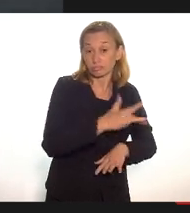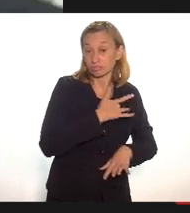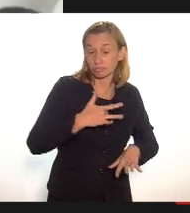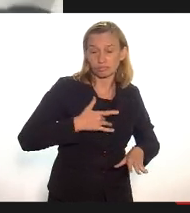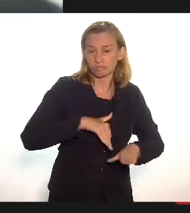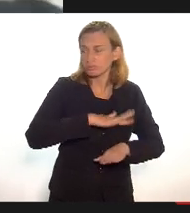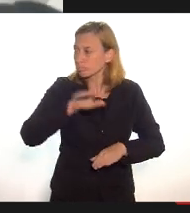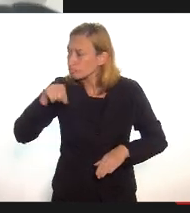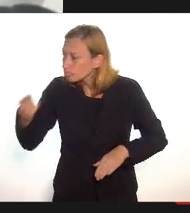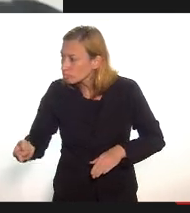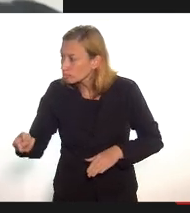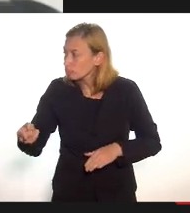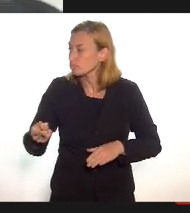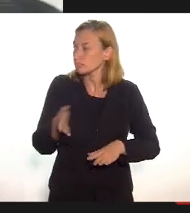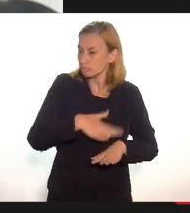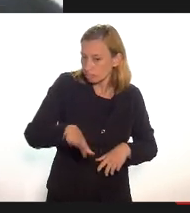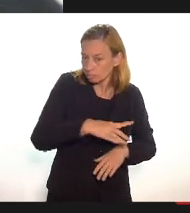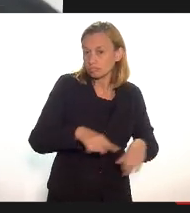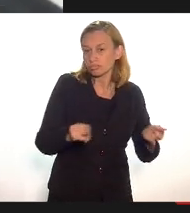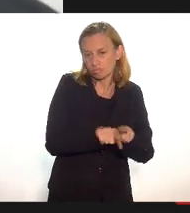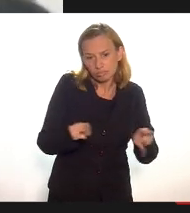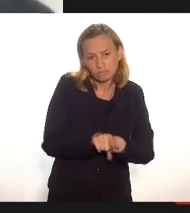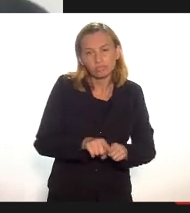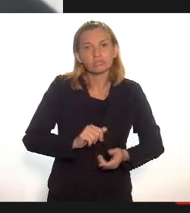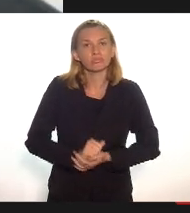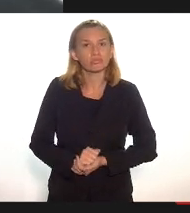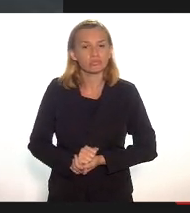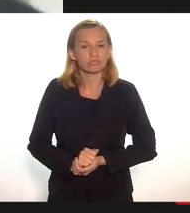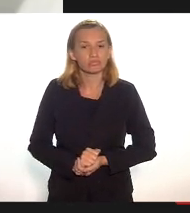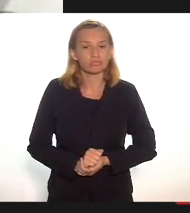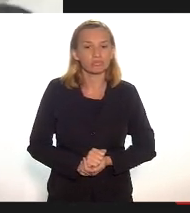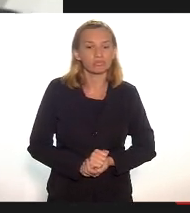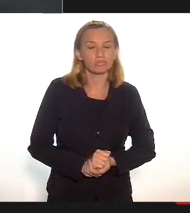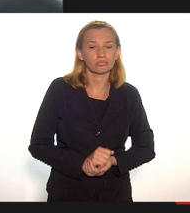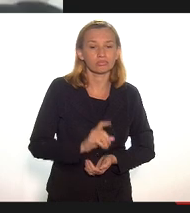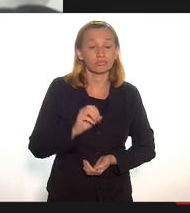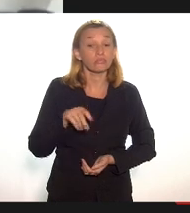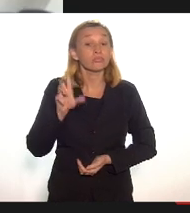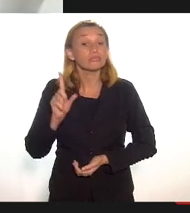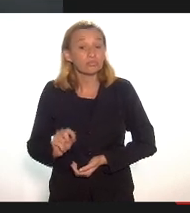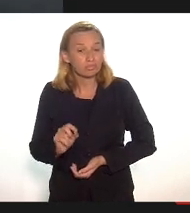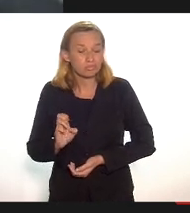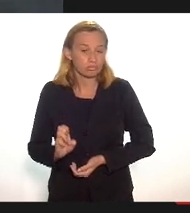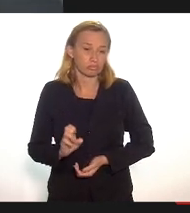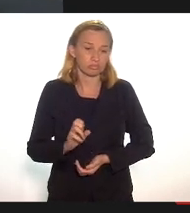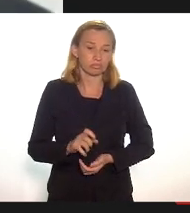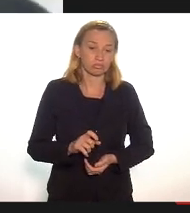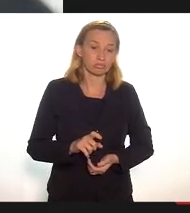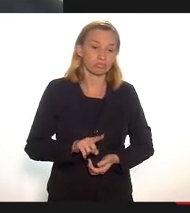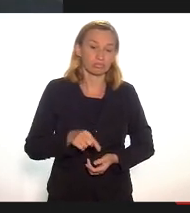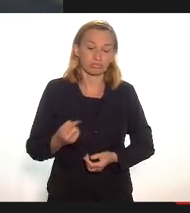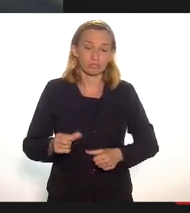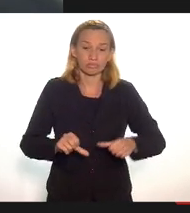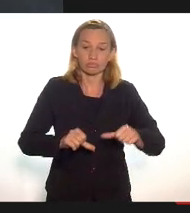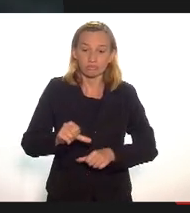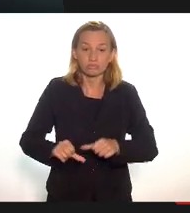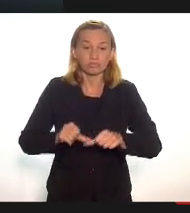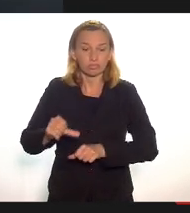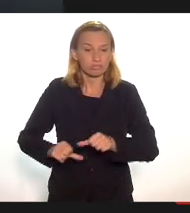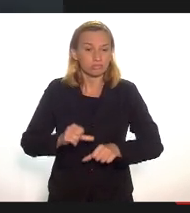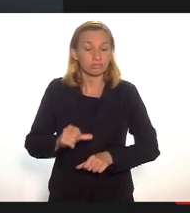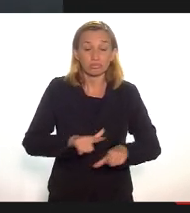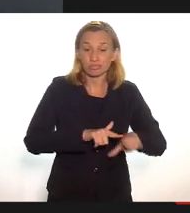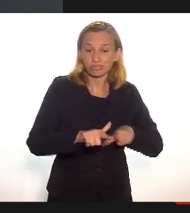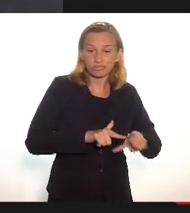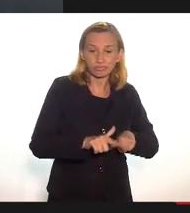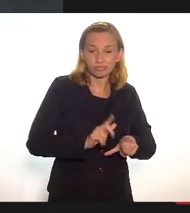todas as outras áreas, com a mediação de ONGs, etc., que vão se revezando e o serviço